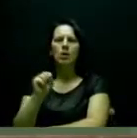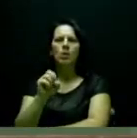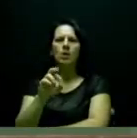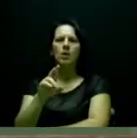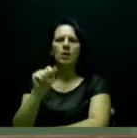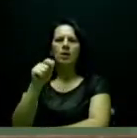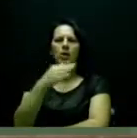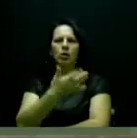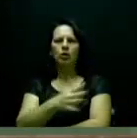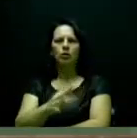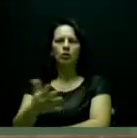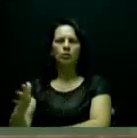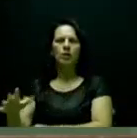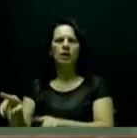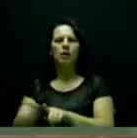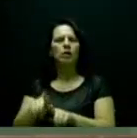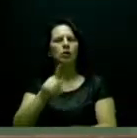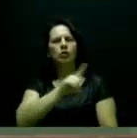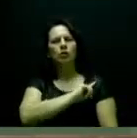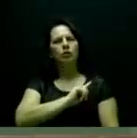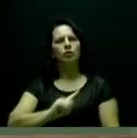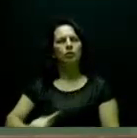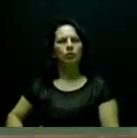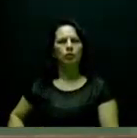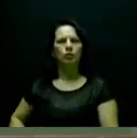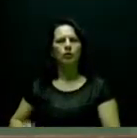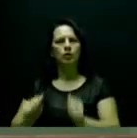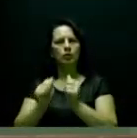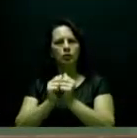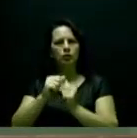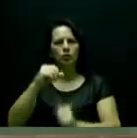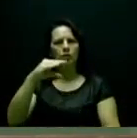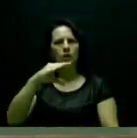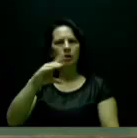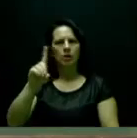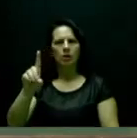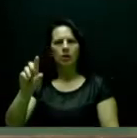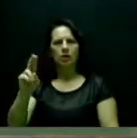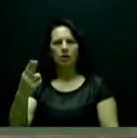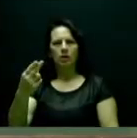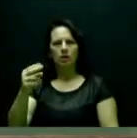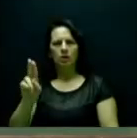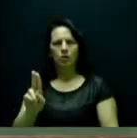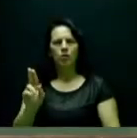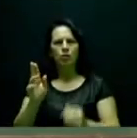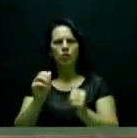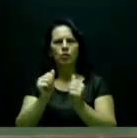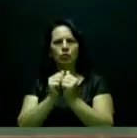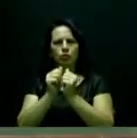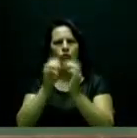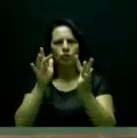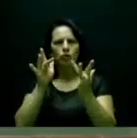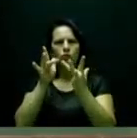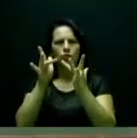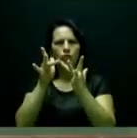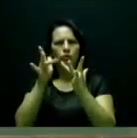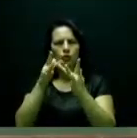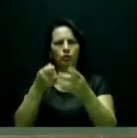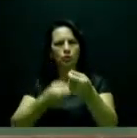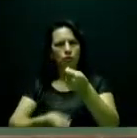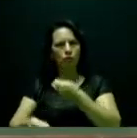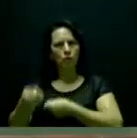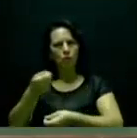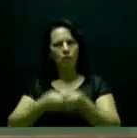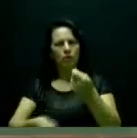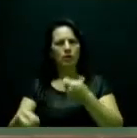naquela oportunidade, o governo do Estado, através do CDHU, entrou em contato com a administração